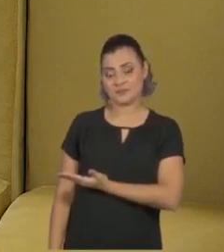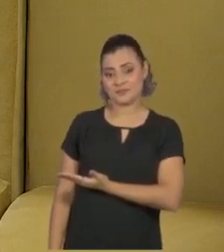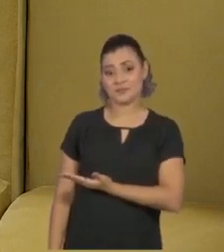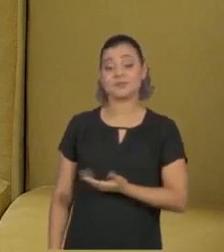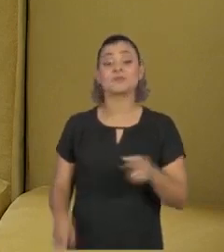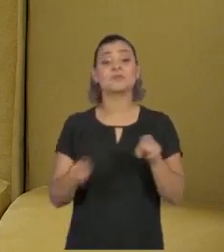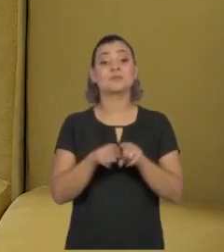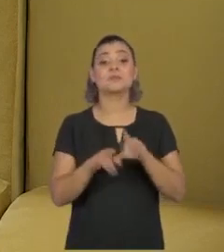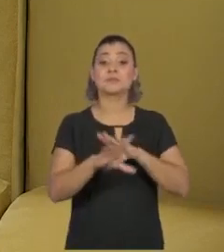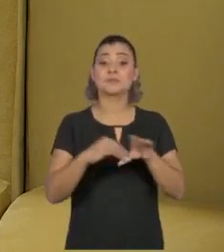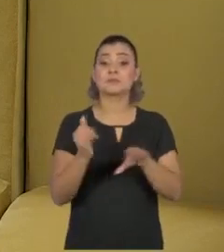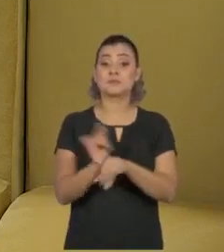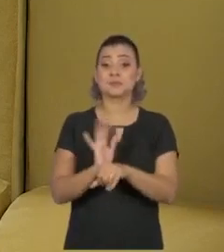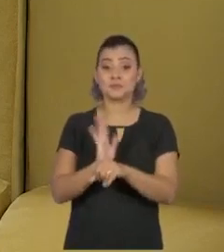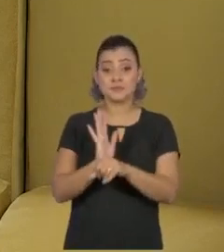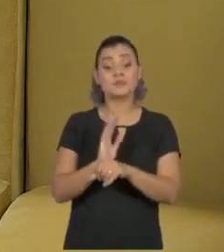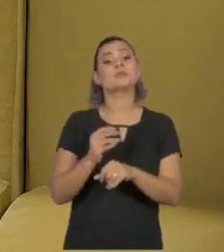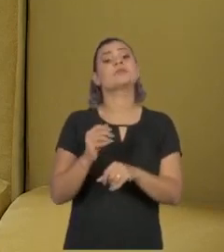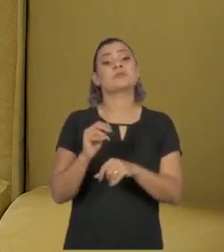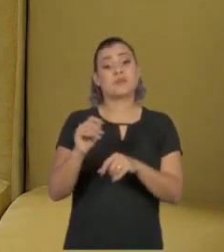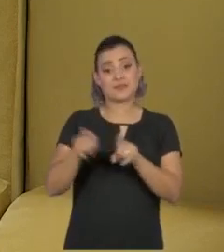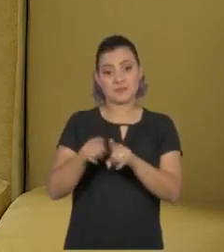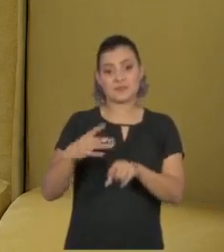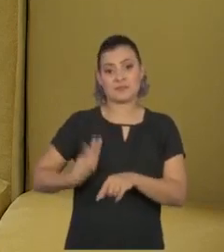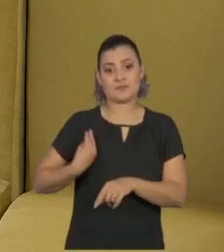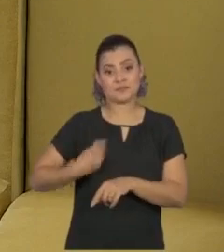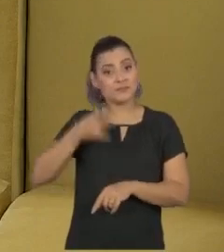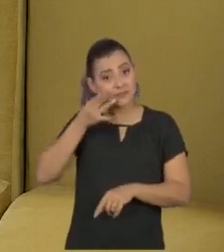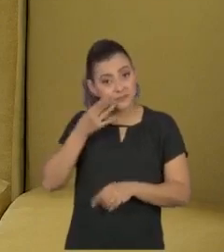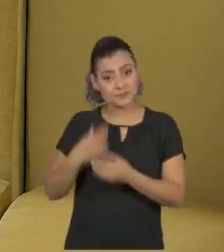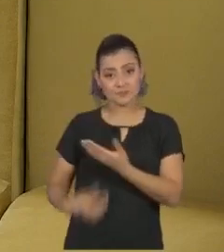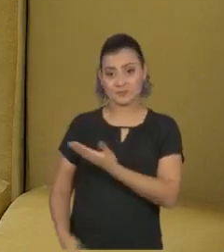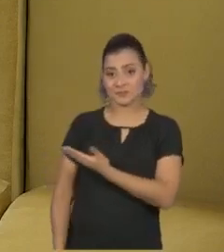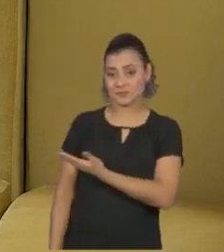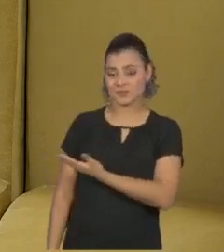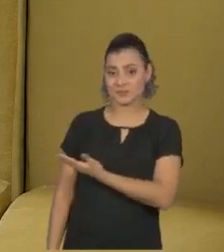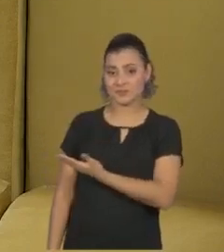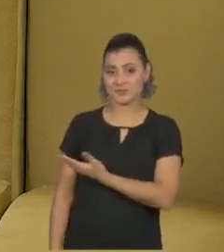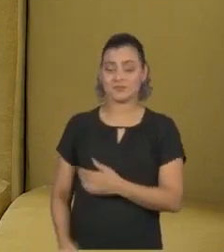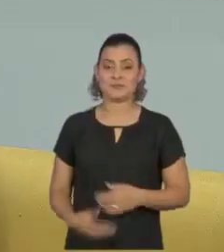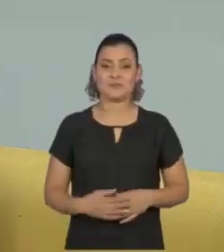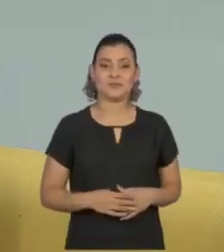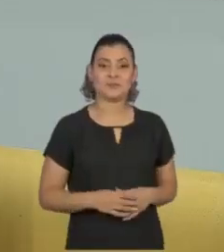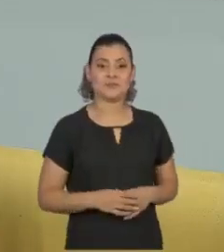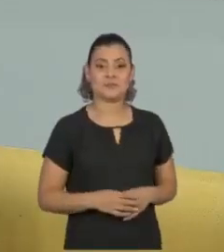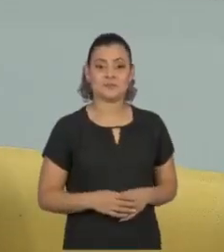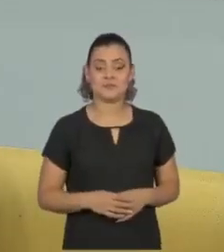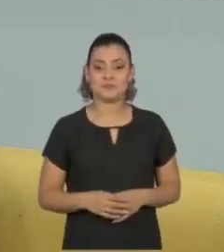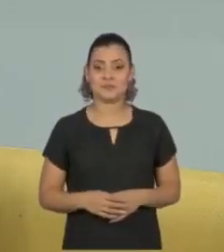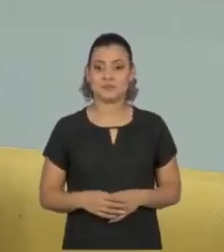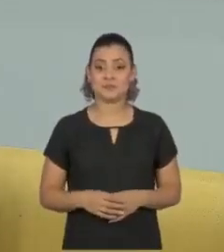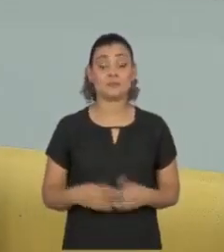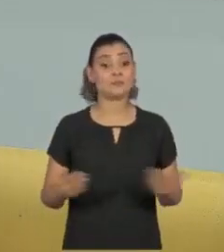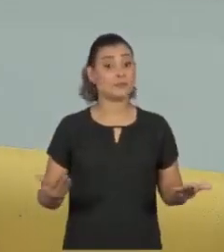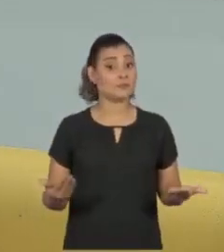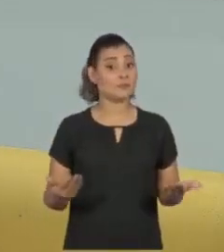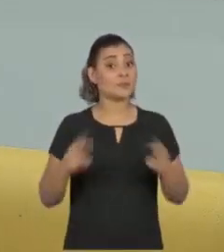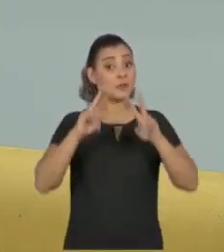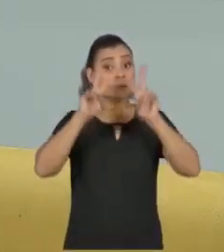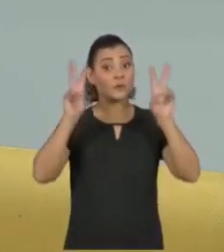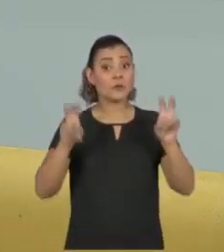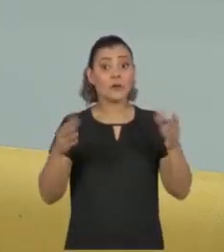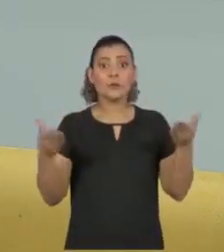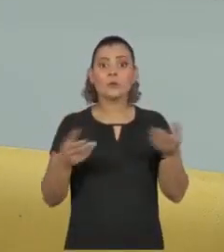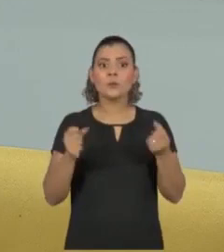@jornal_cultura e nós estamos também ao vivo pelo YouTube, pela página Jornalismo TV Cultura. Bom, e a primeira edição